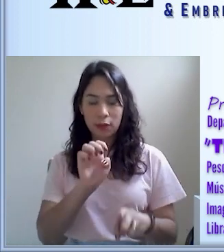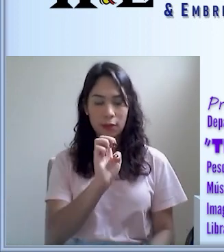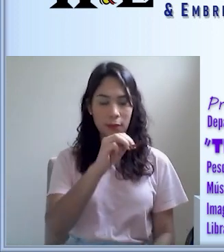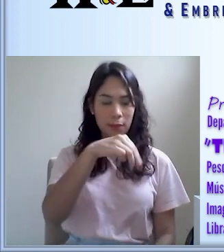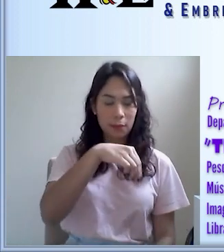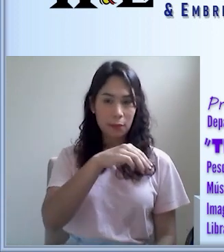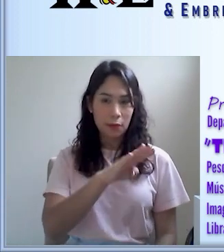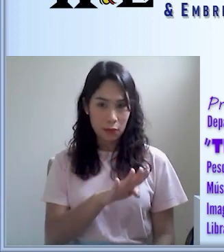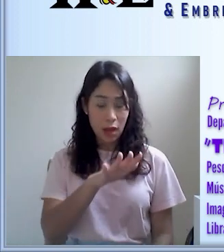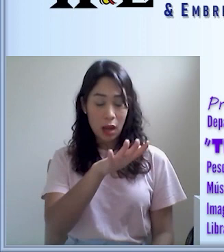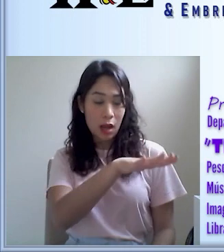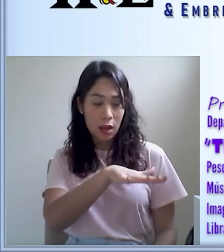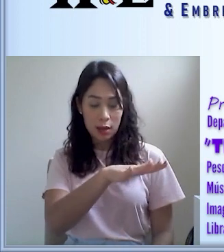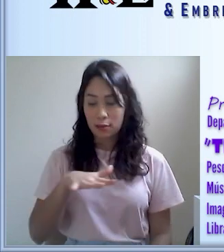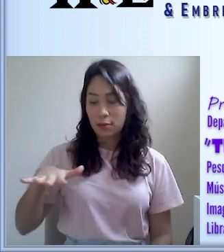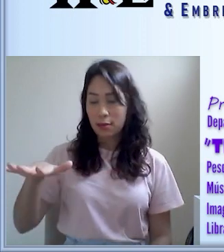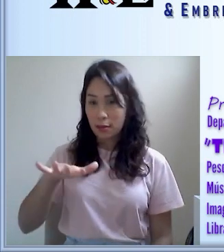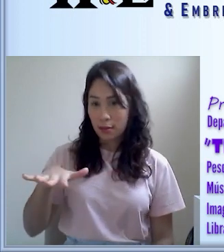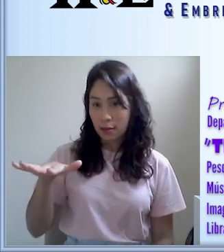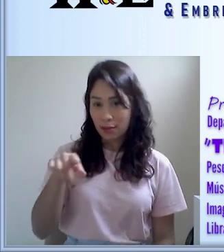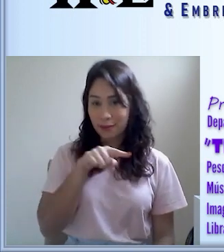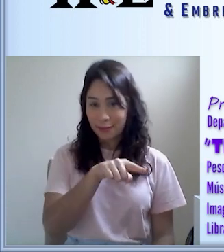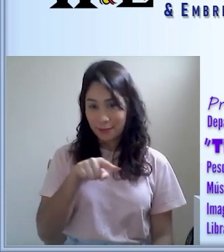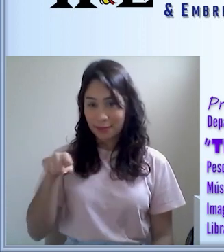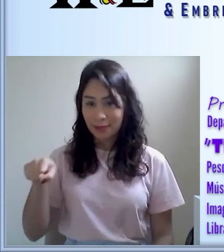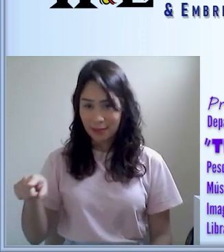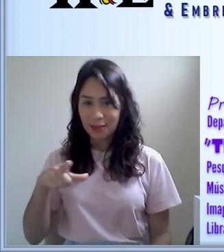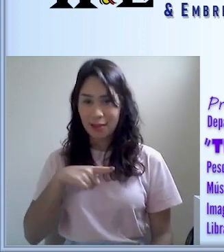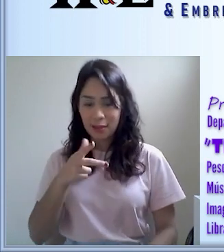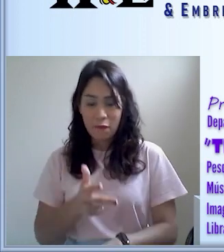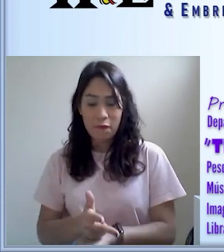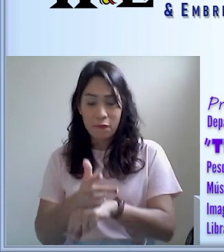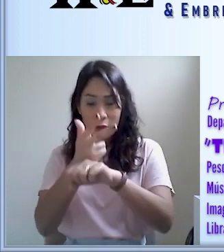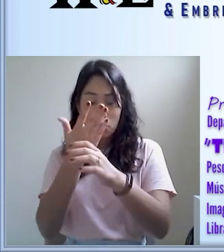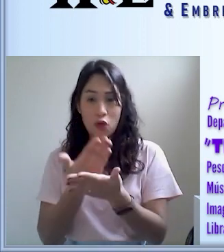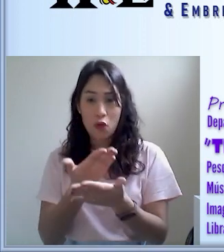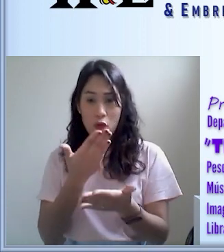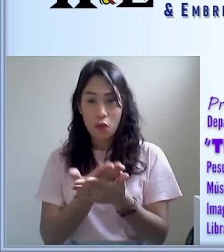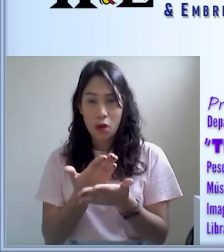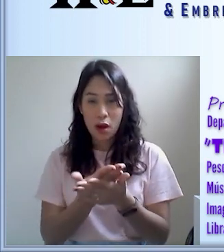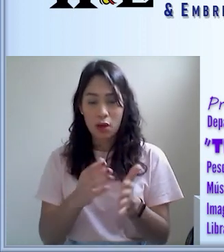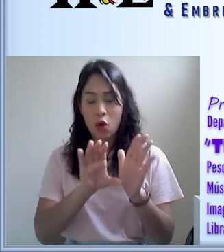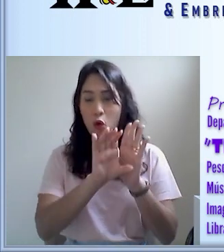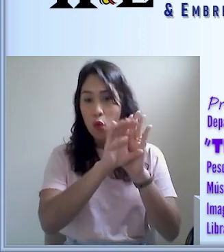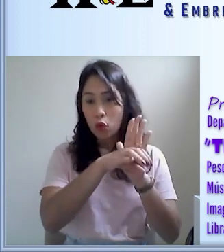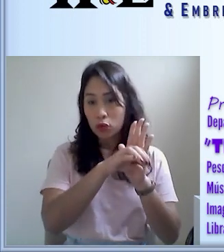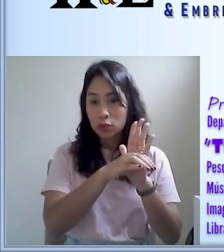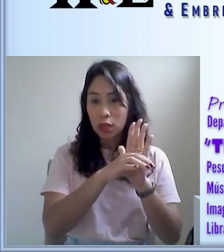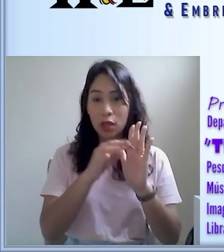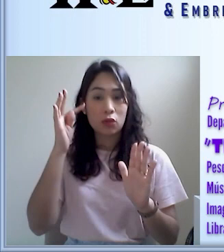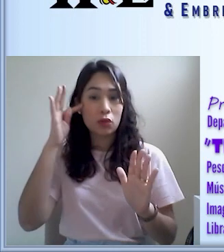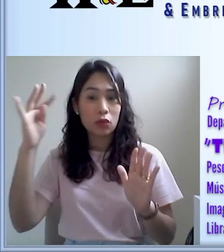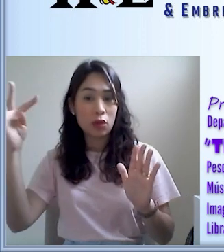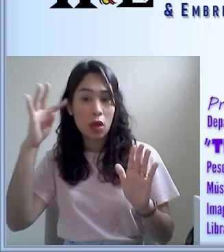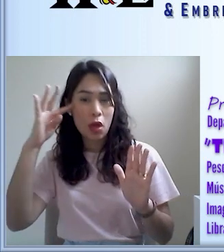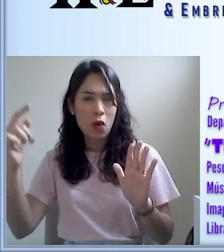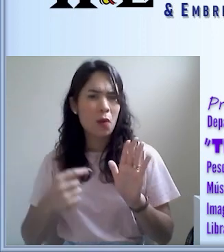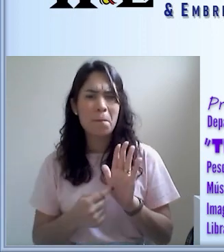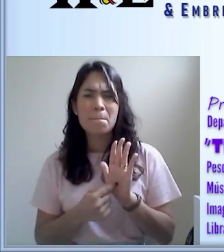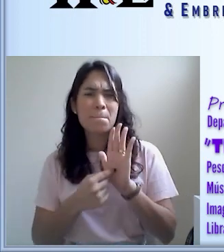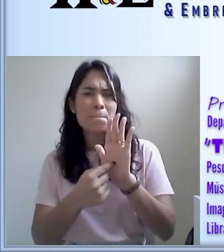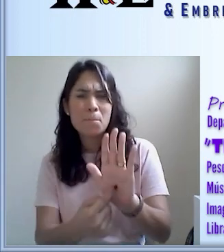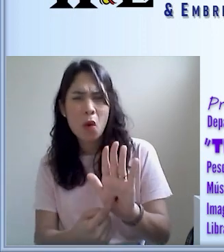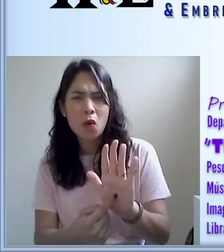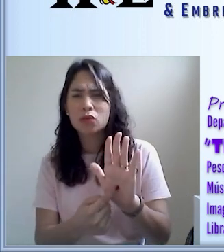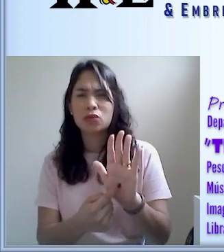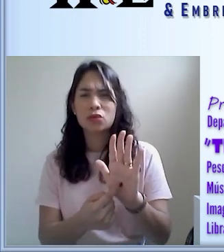Nas áreas de Histologia e Embriologia, serão apresentadas videoaulas conceituais teóricas, com a apresentação dos